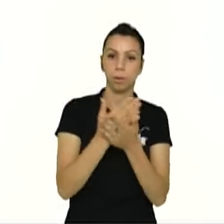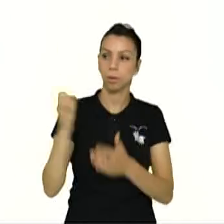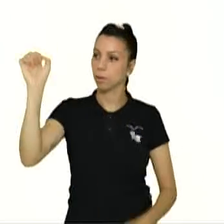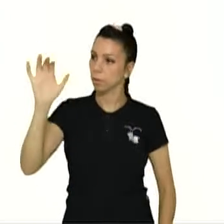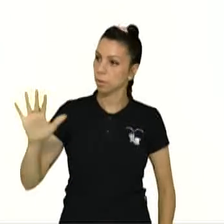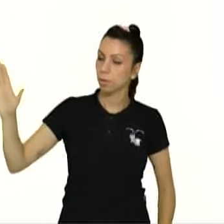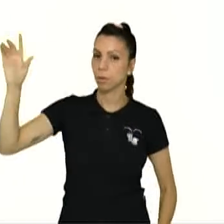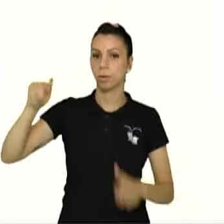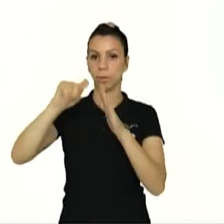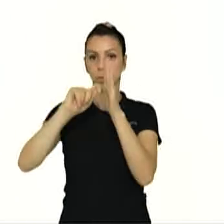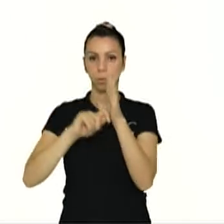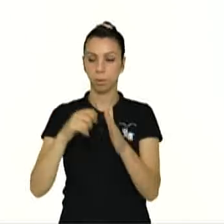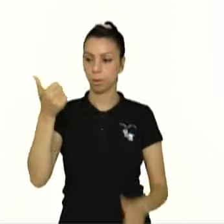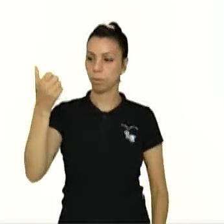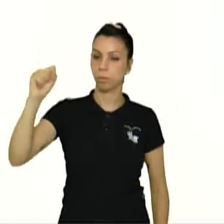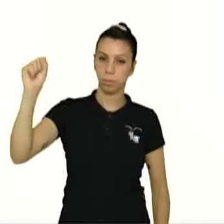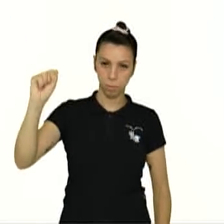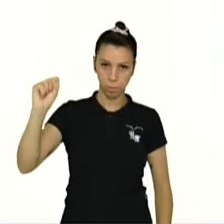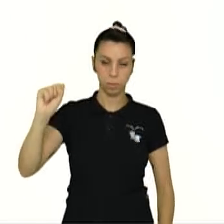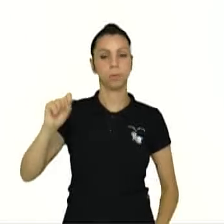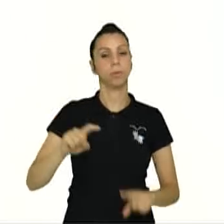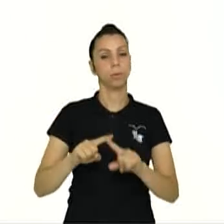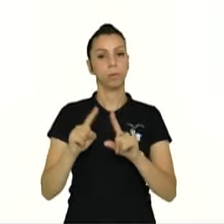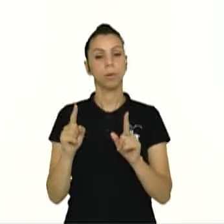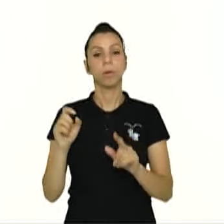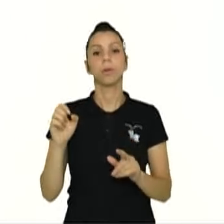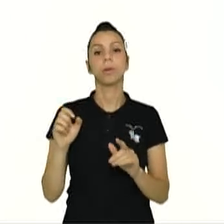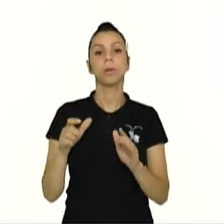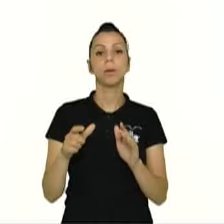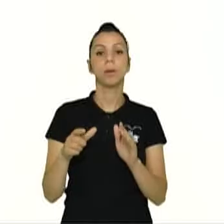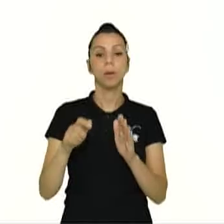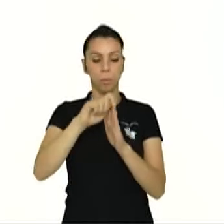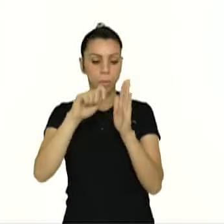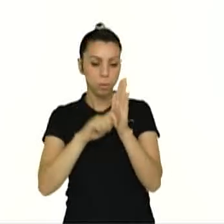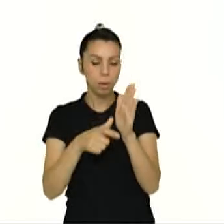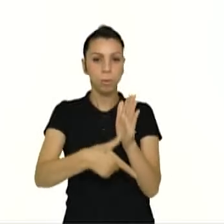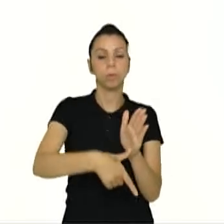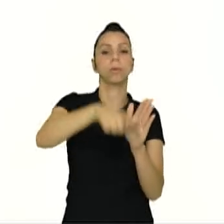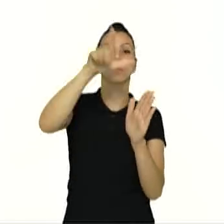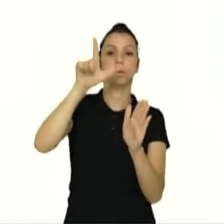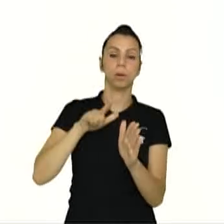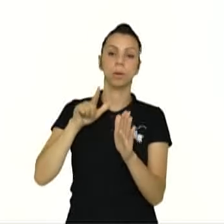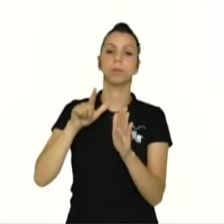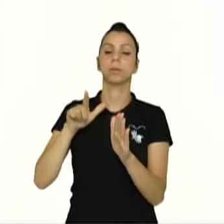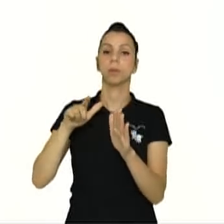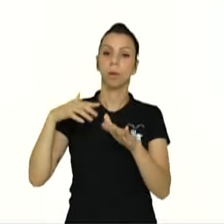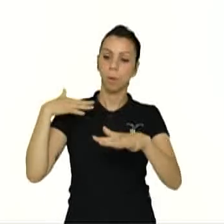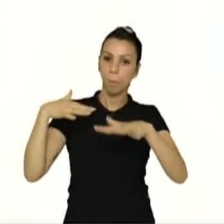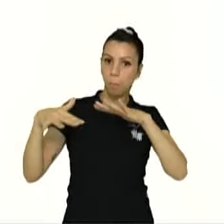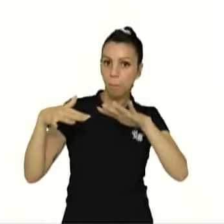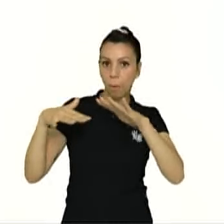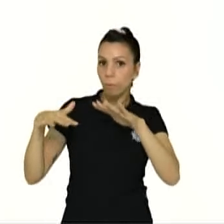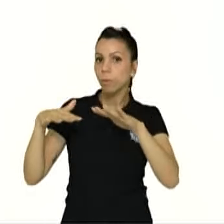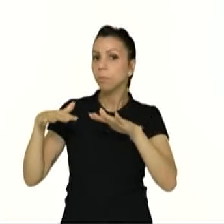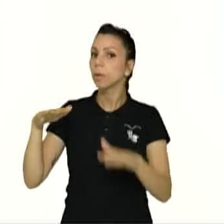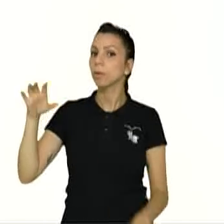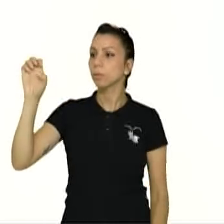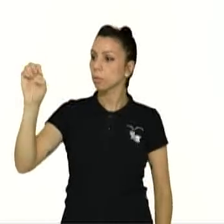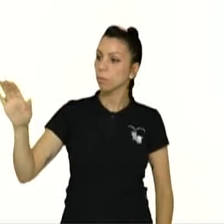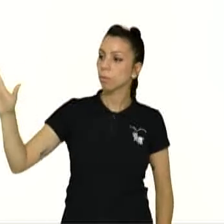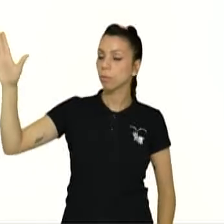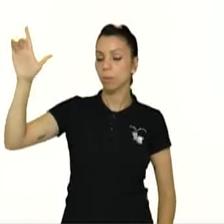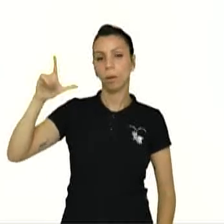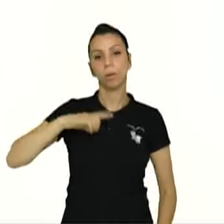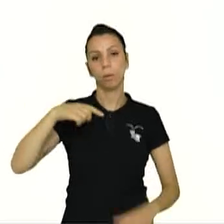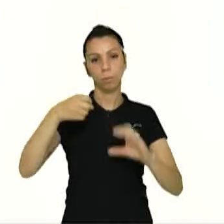século XVIII, então, portanto, um século antes esse movimento europeu, ele vai ter